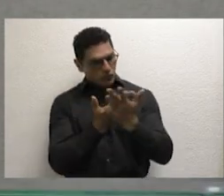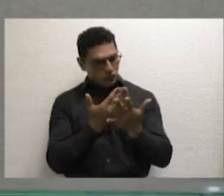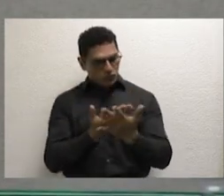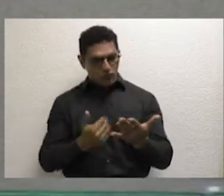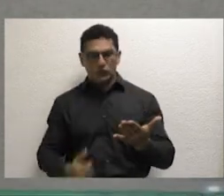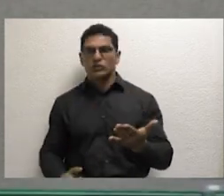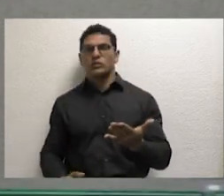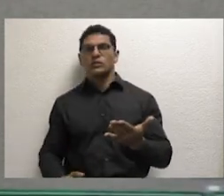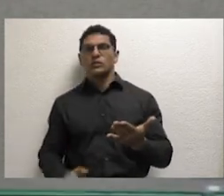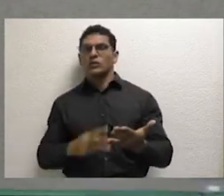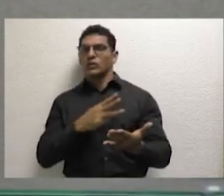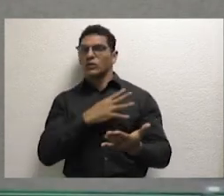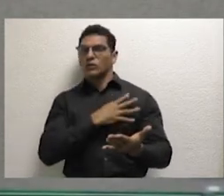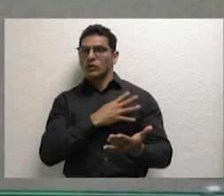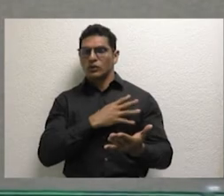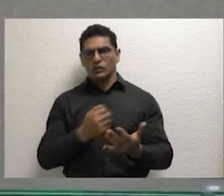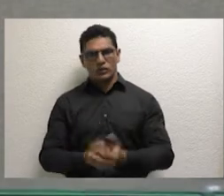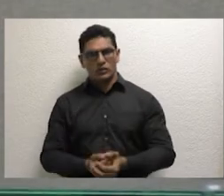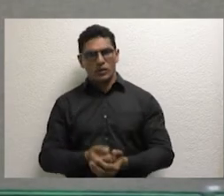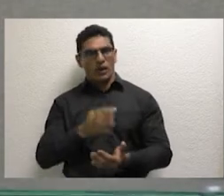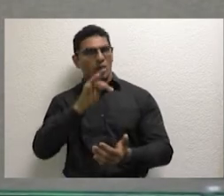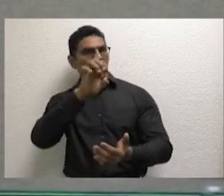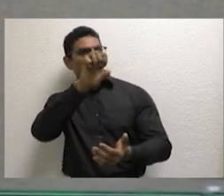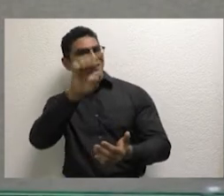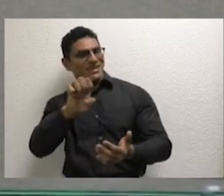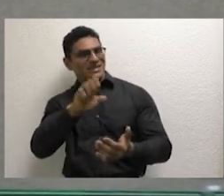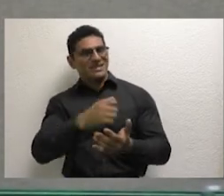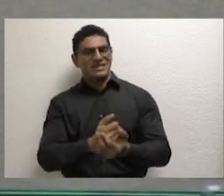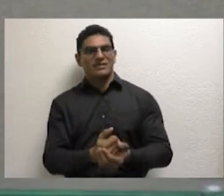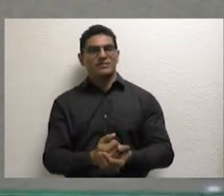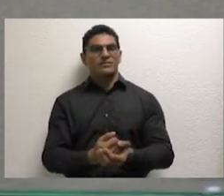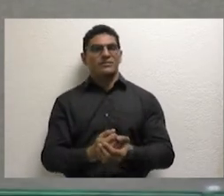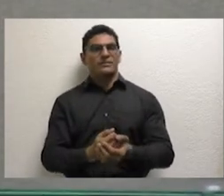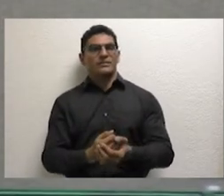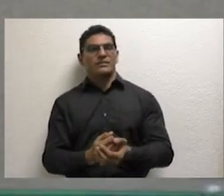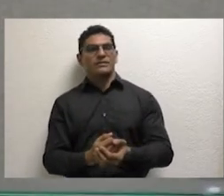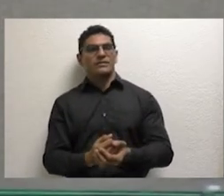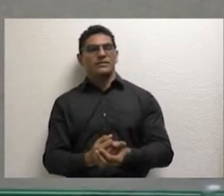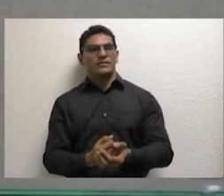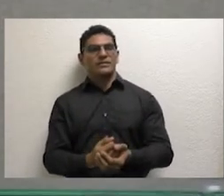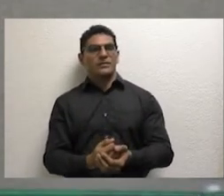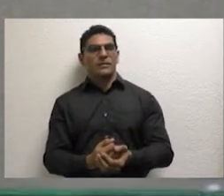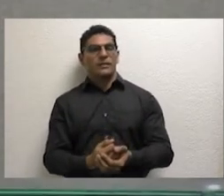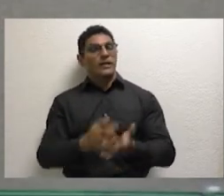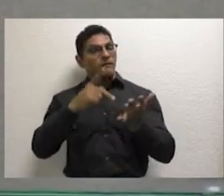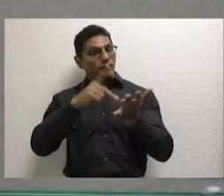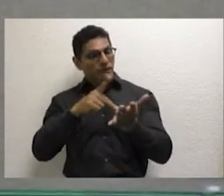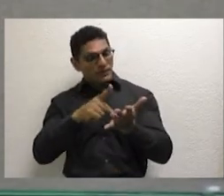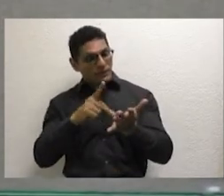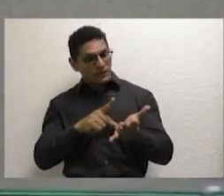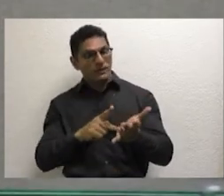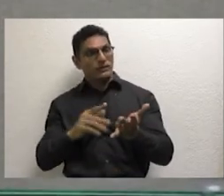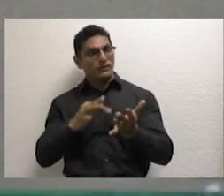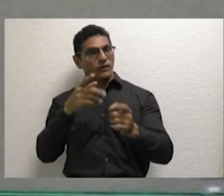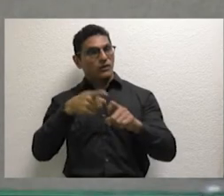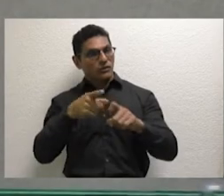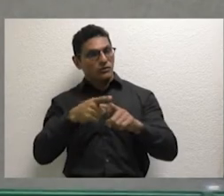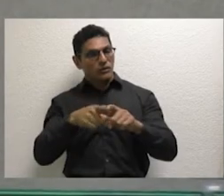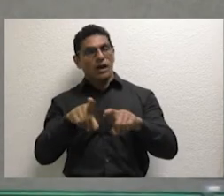opinião doutor Wilson é uma tese uma tese sólida que tranquilamente seria uma tese de doutorado